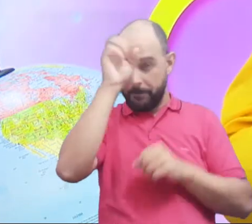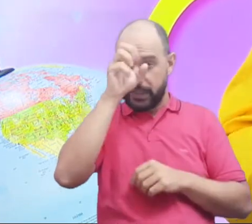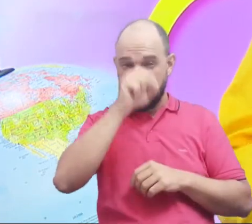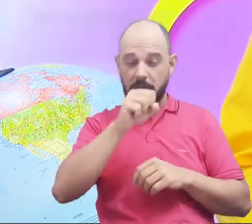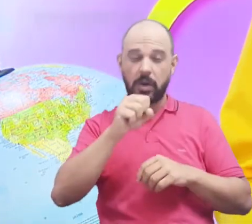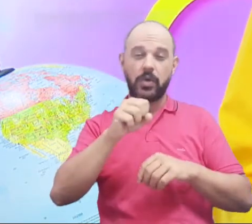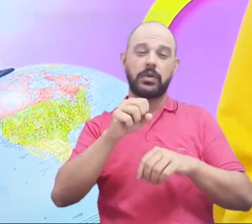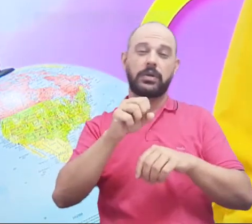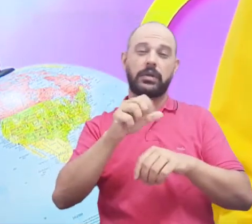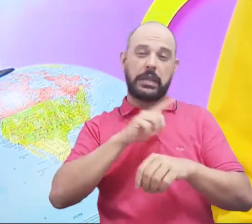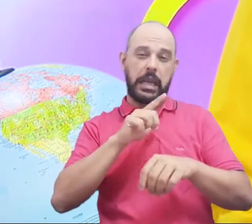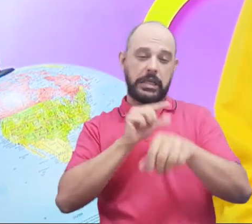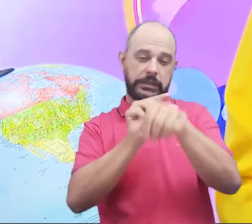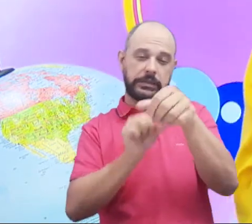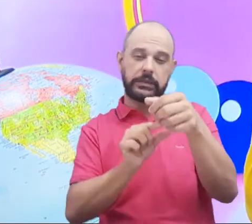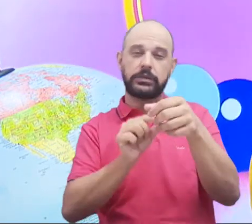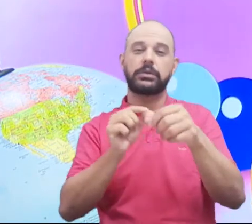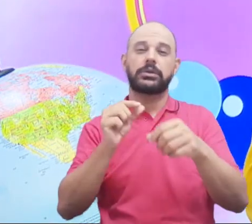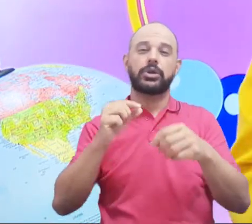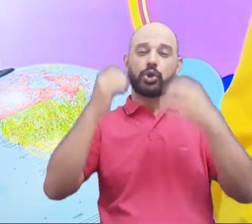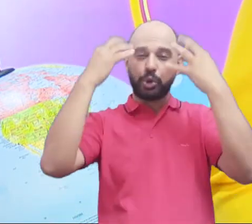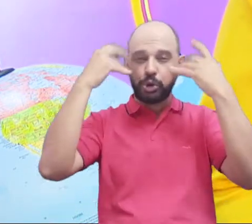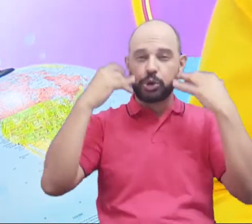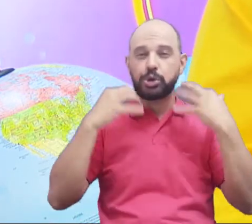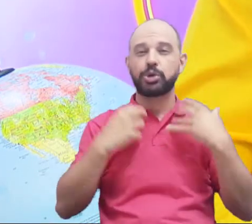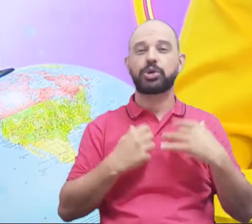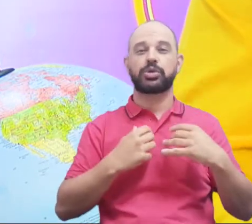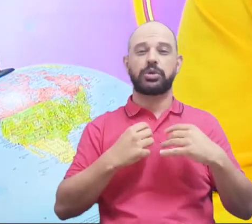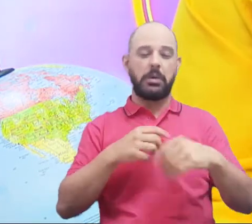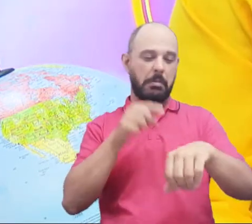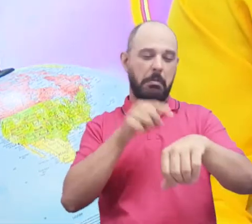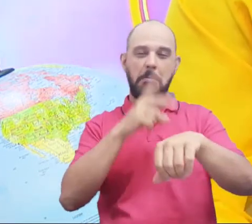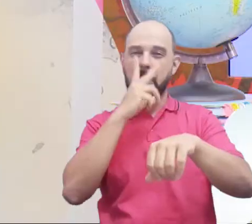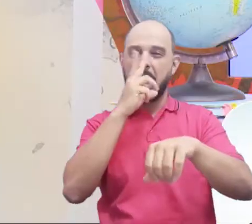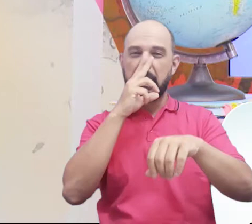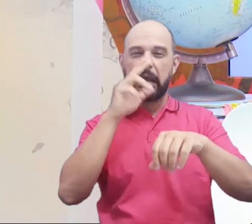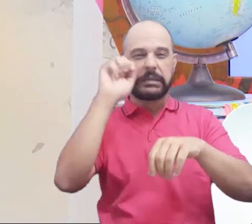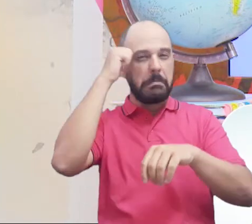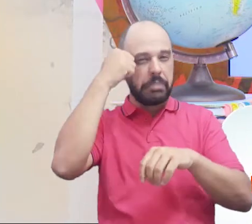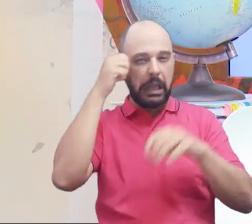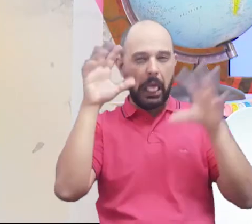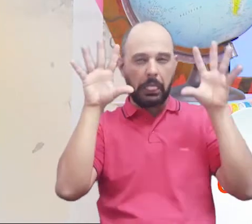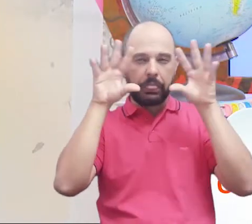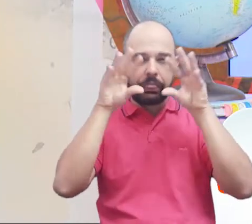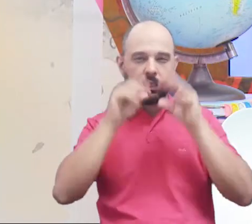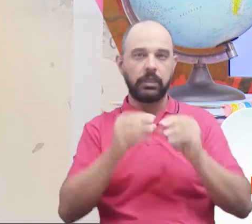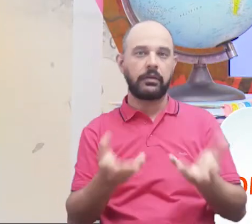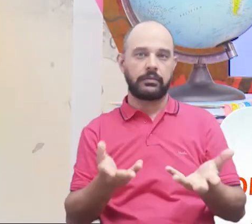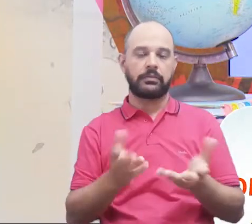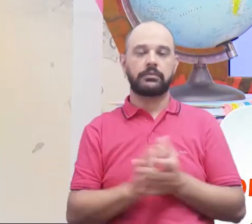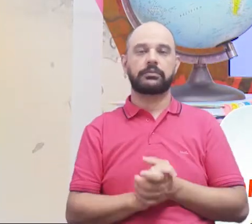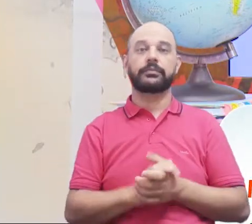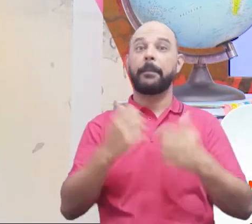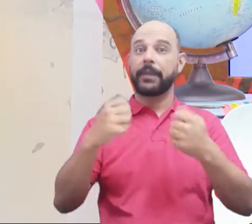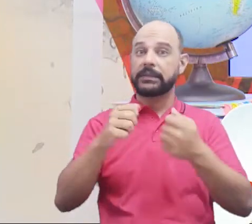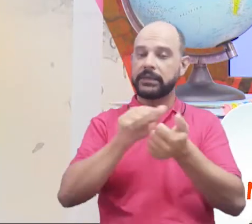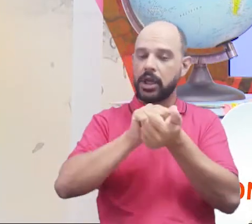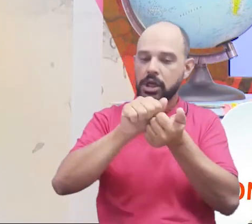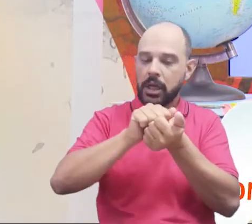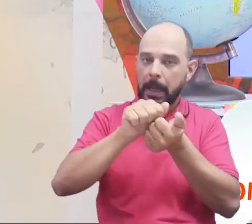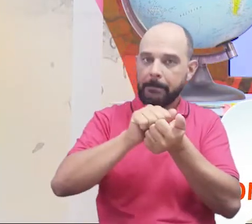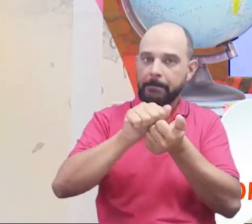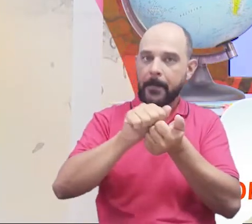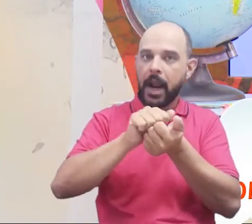após um processo químico entre o suor ou água e o metal. A terceira dica é sempre limpar com